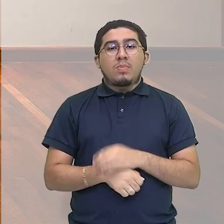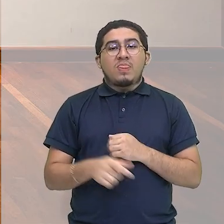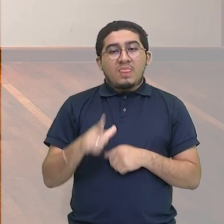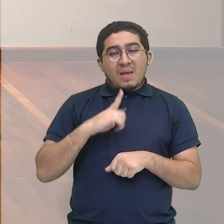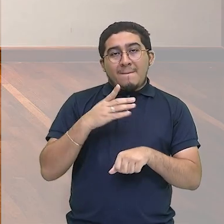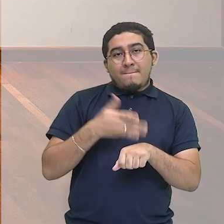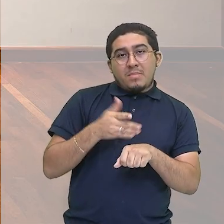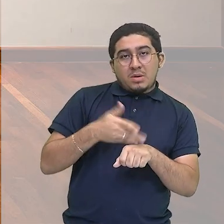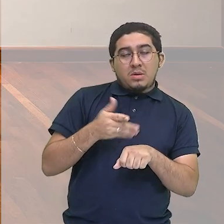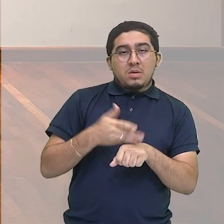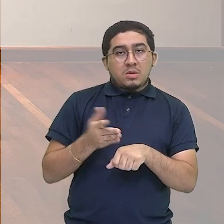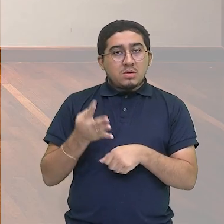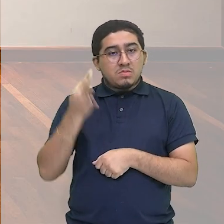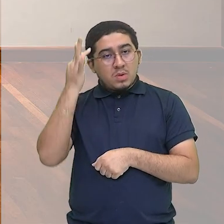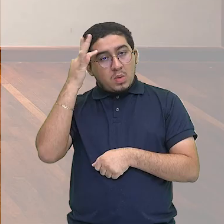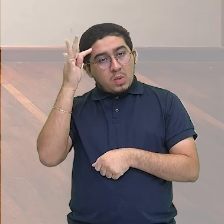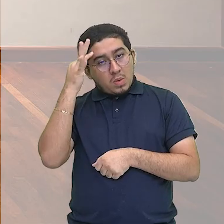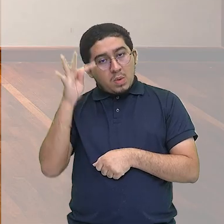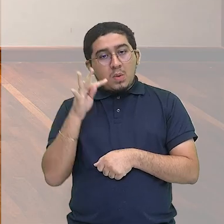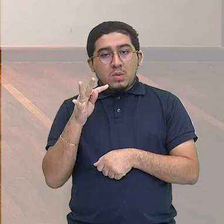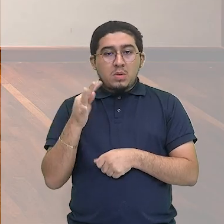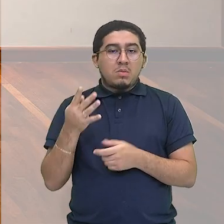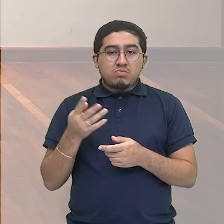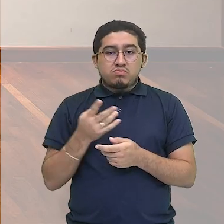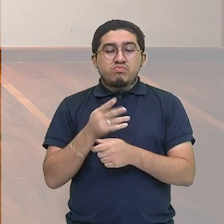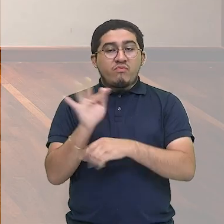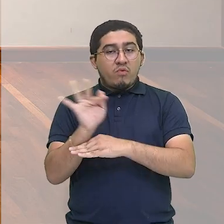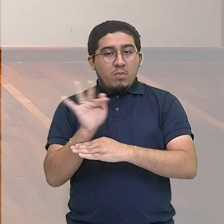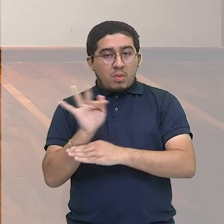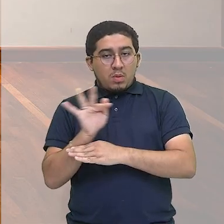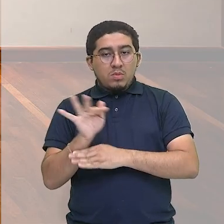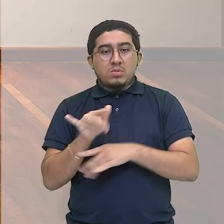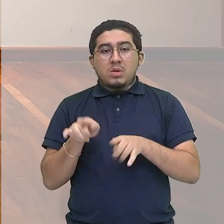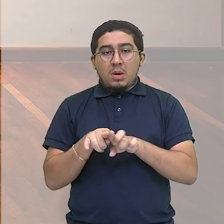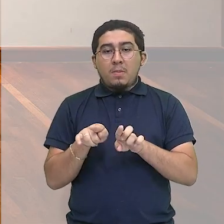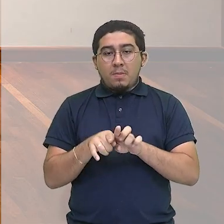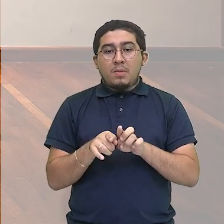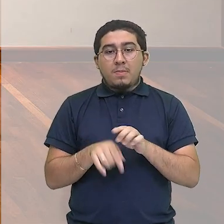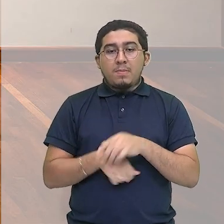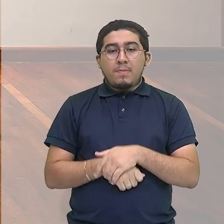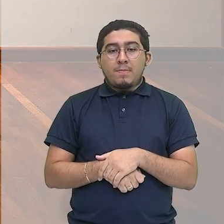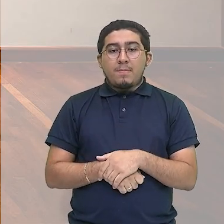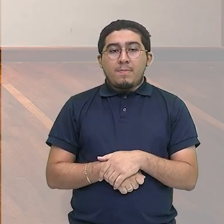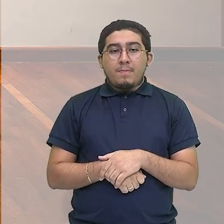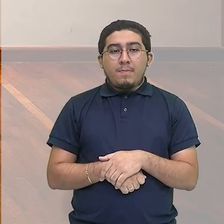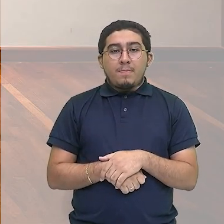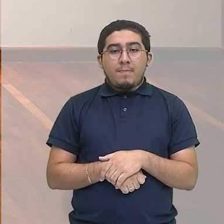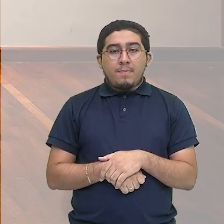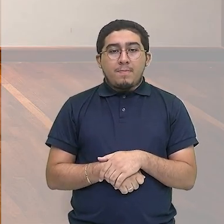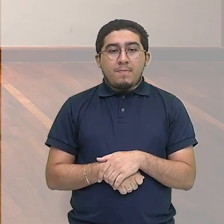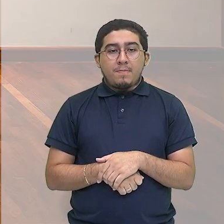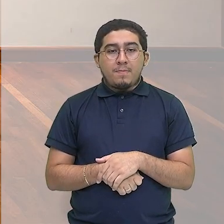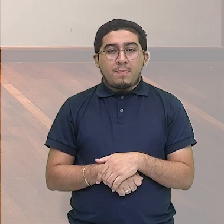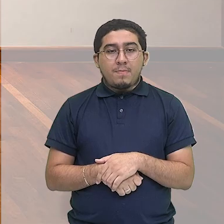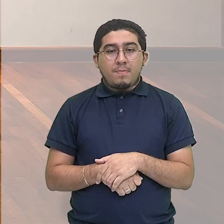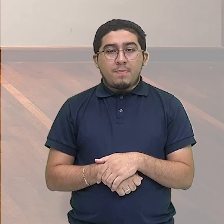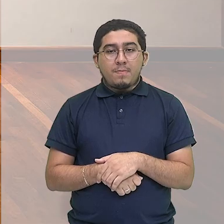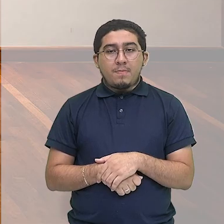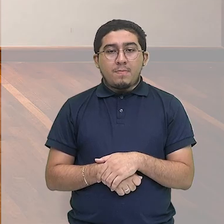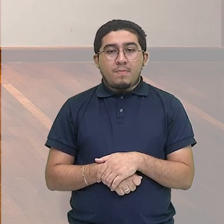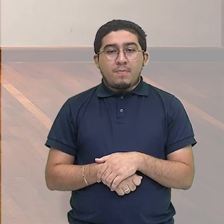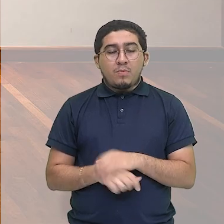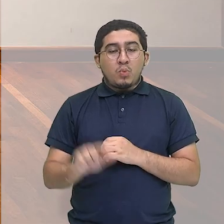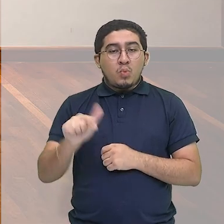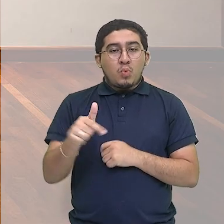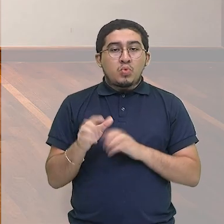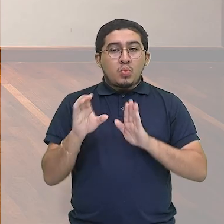e a substantiva, né? Um outro conceito importante, né, do Weber